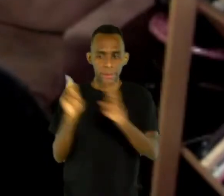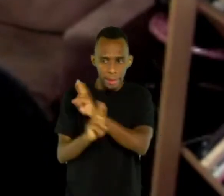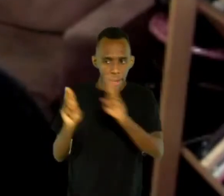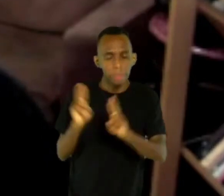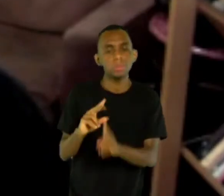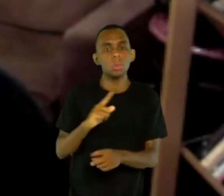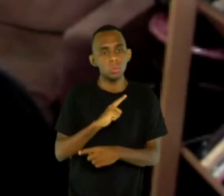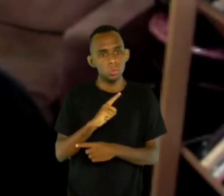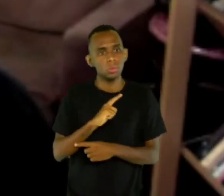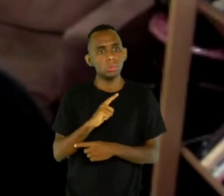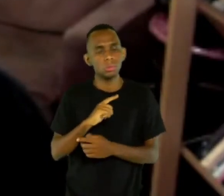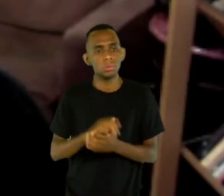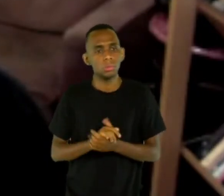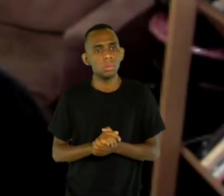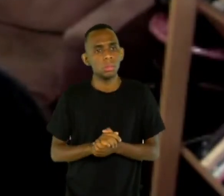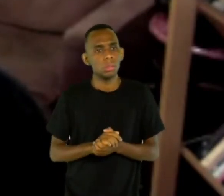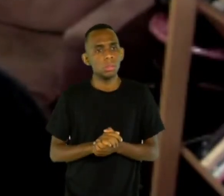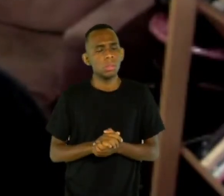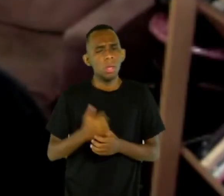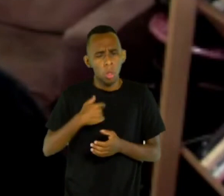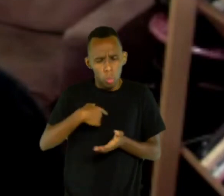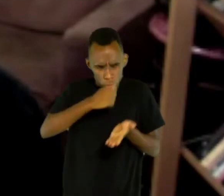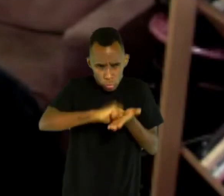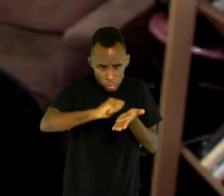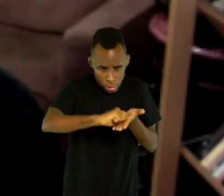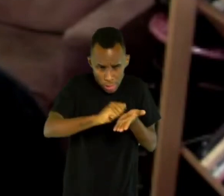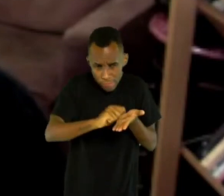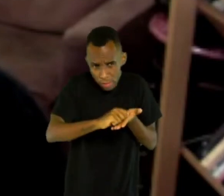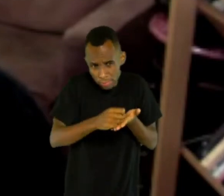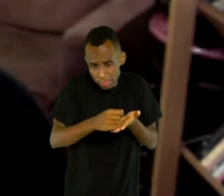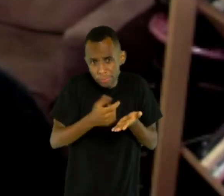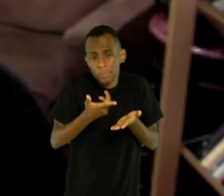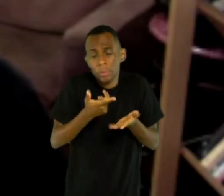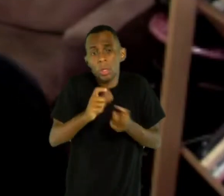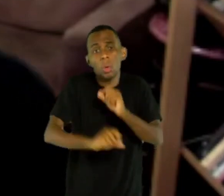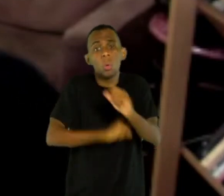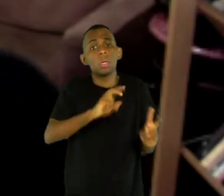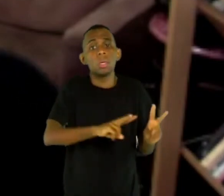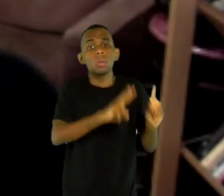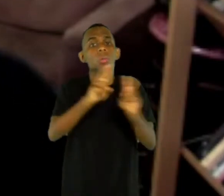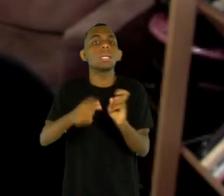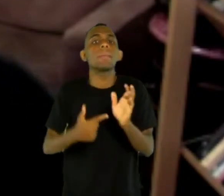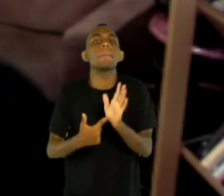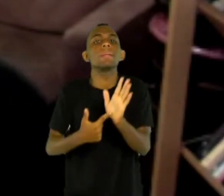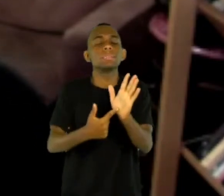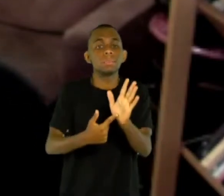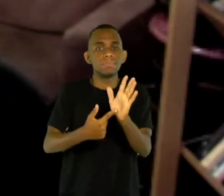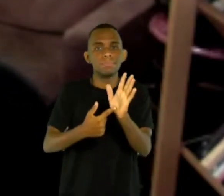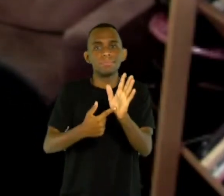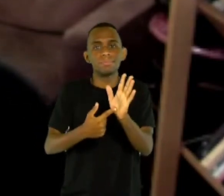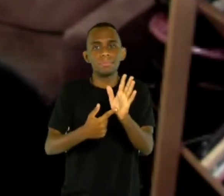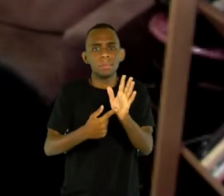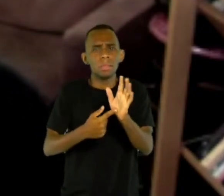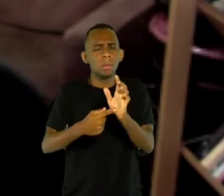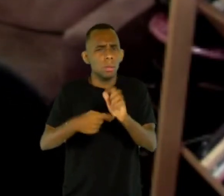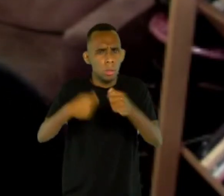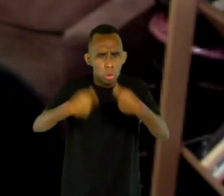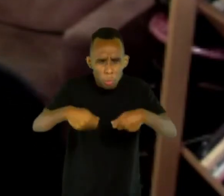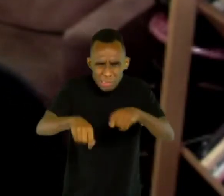Eu acabei de escrever um ensaiozinho mostrando uma parte disso, que é o seguinte: você não precisa de ensinar essas